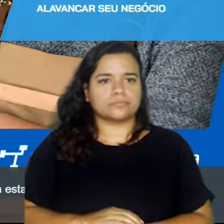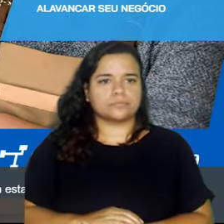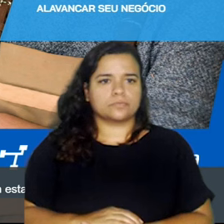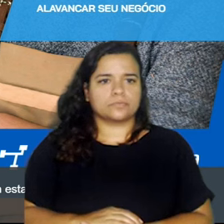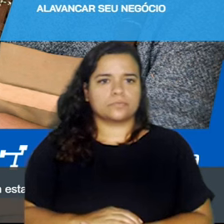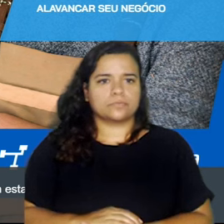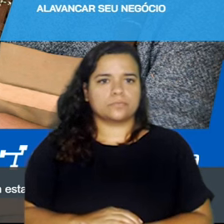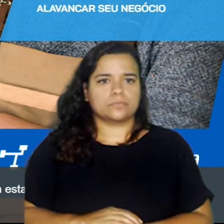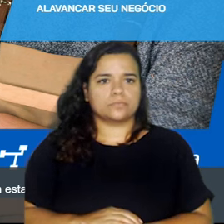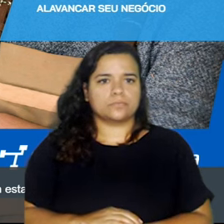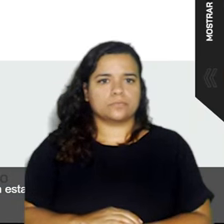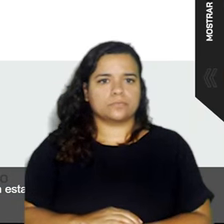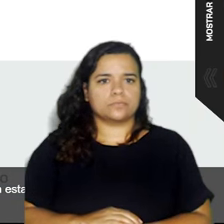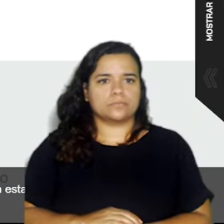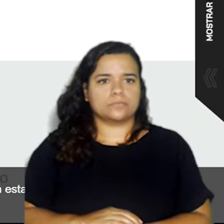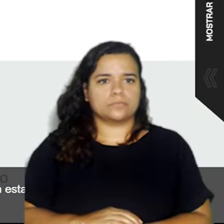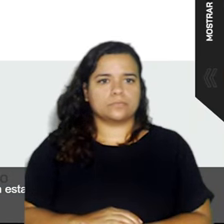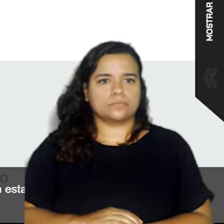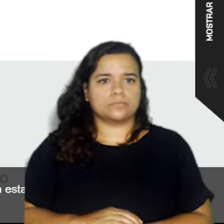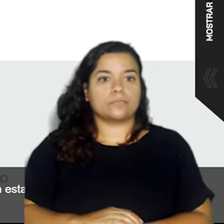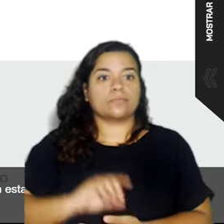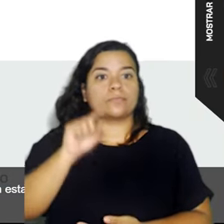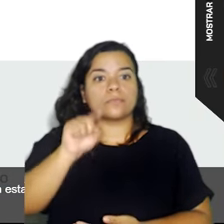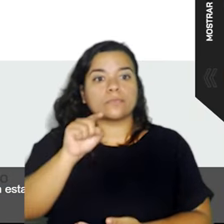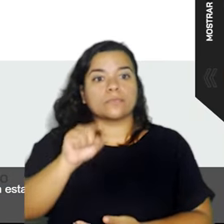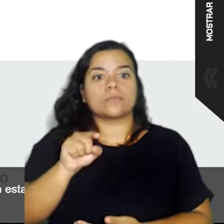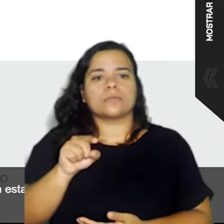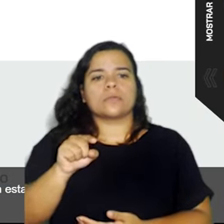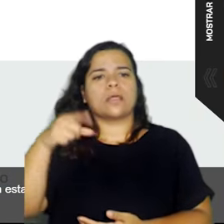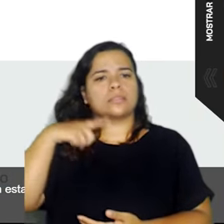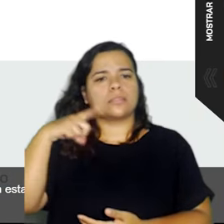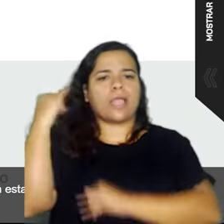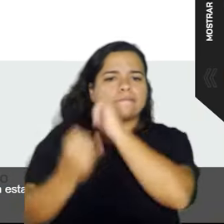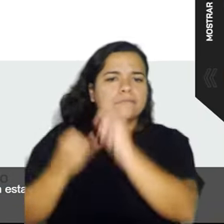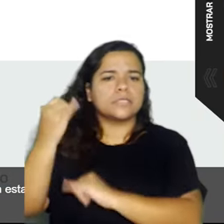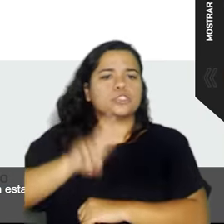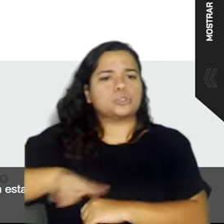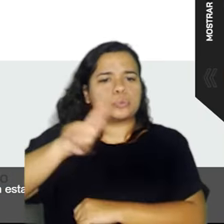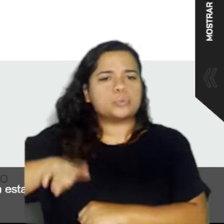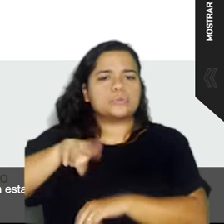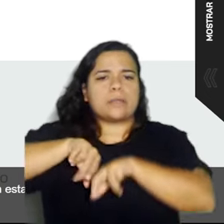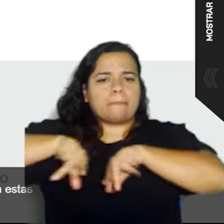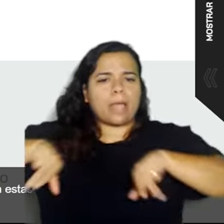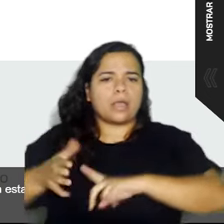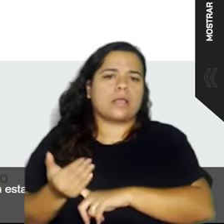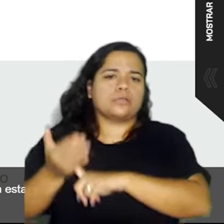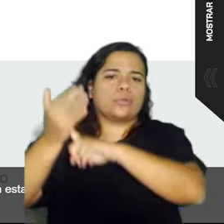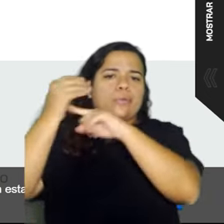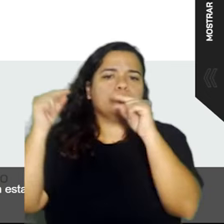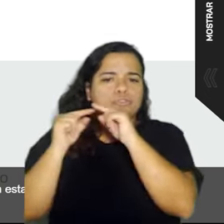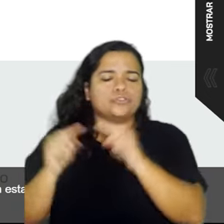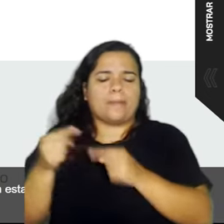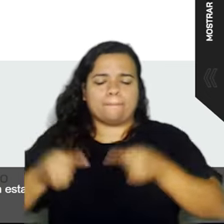sistema aqui embaixo Aparece um aviso né utilizamos cookies essenciais e tecnologia semelhante de acordo com a